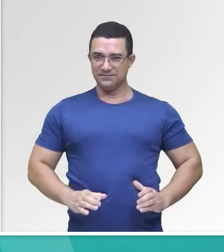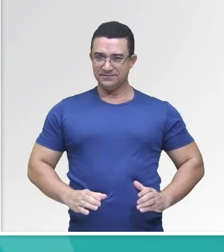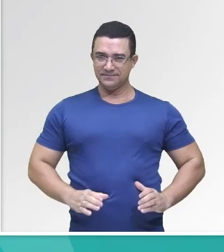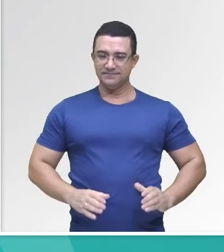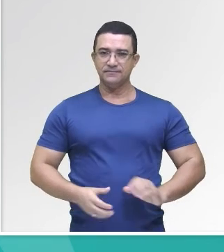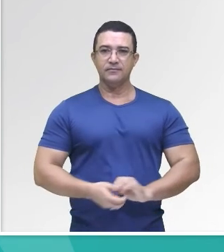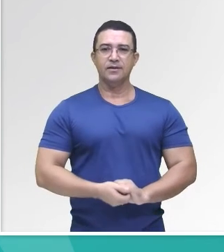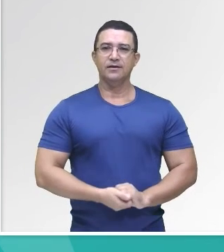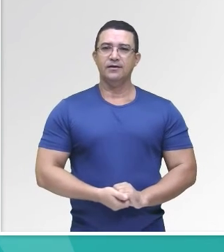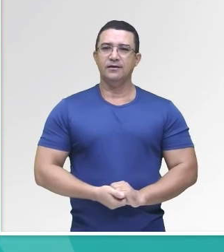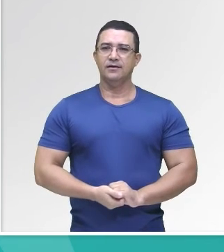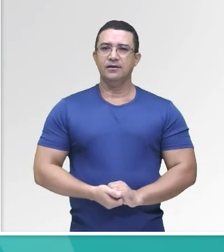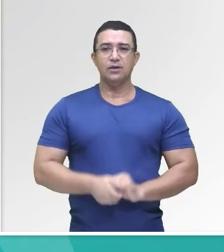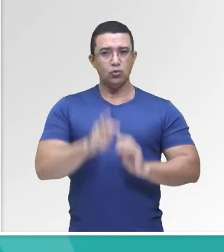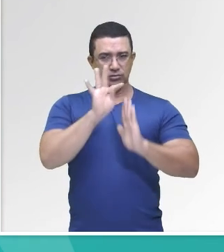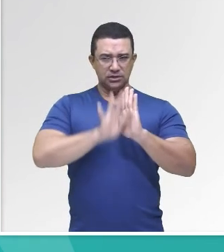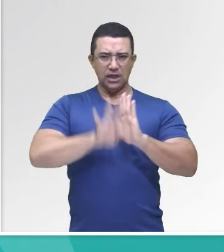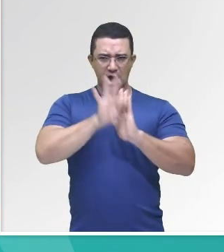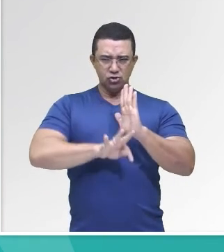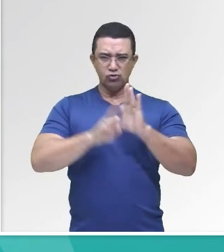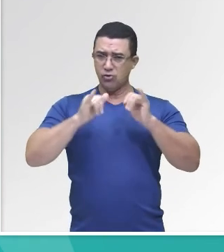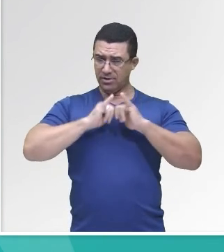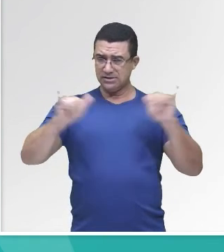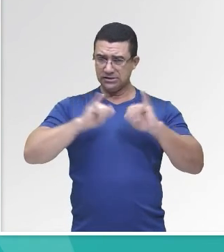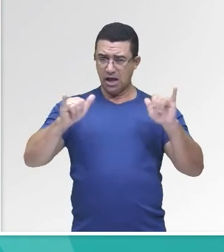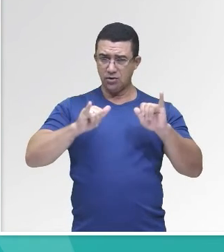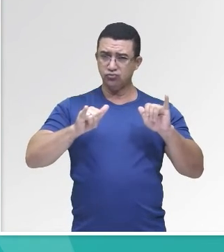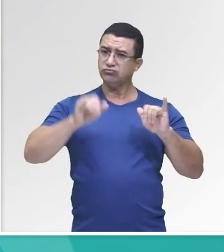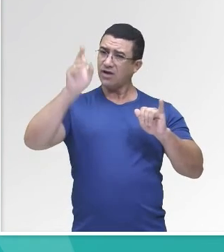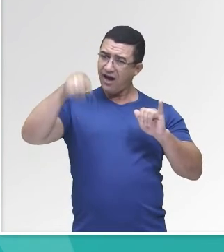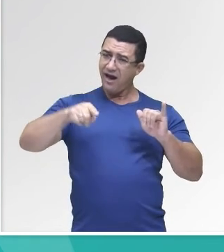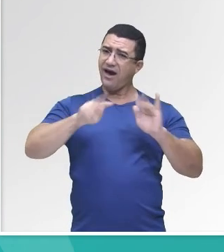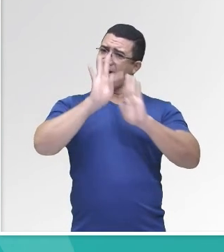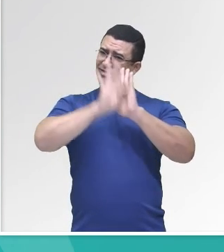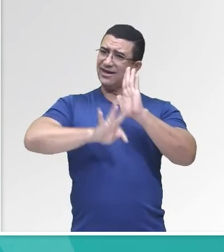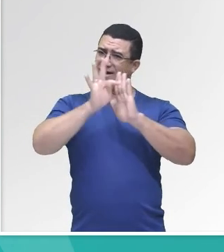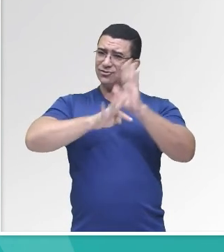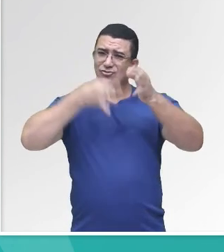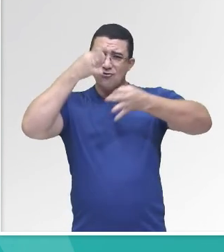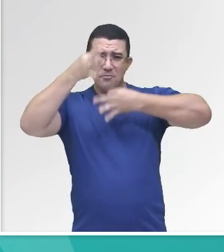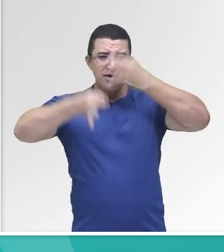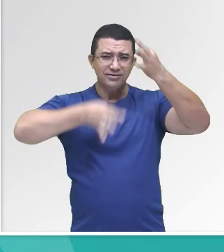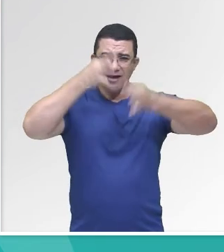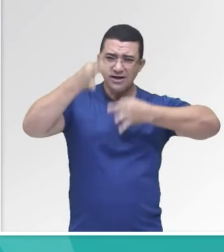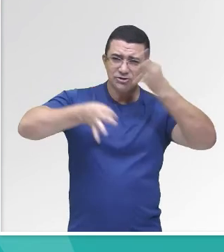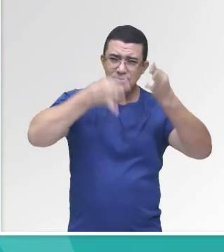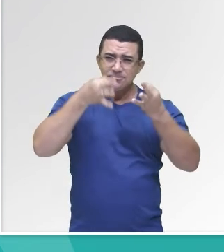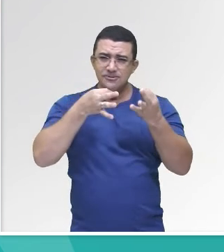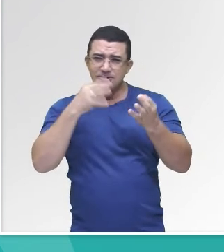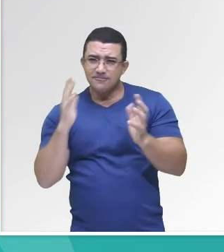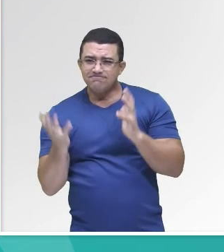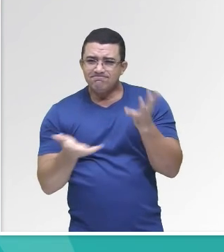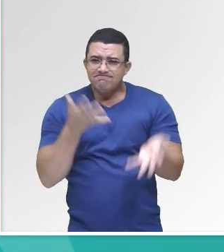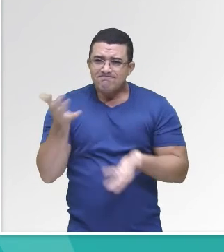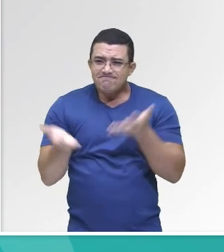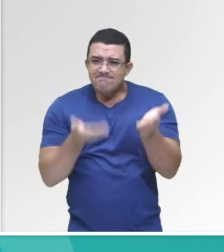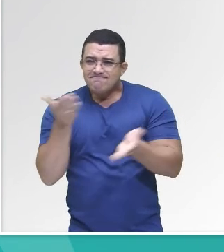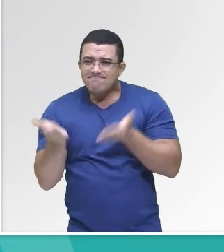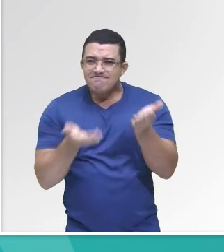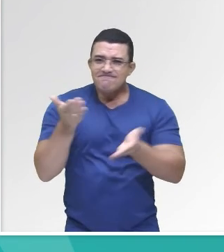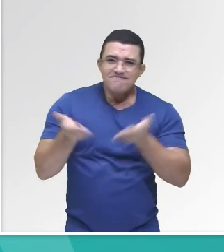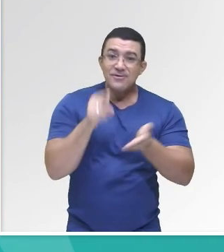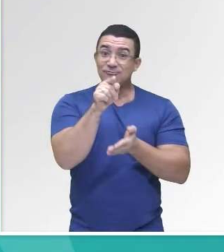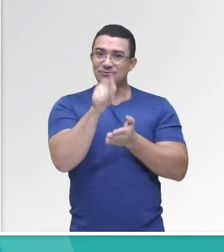é um texto argumentativo, ele serve aí para te convencer a adquirir um serviço, um produto, enfim.